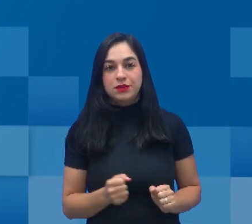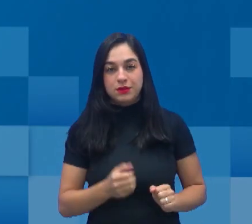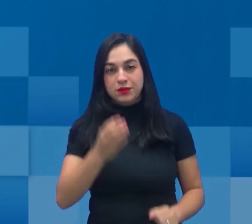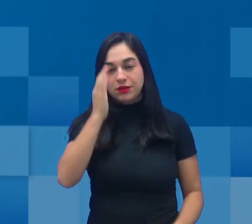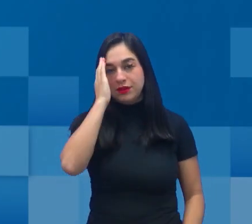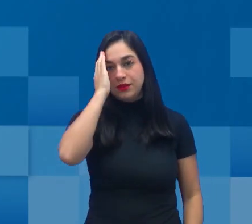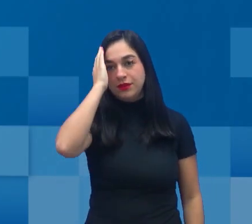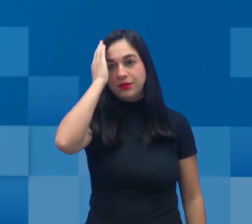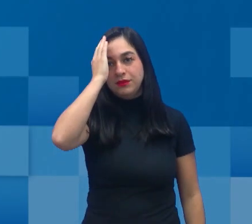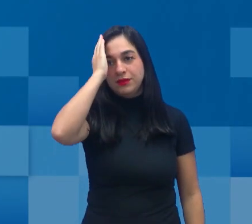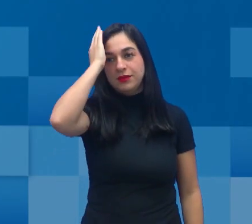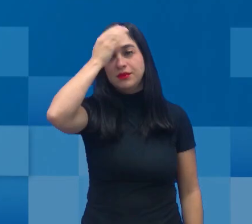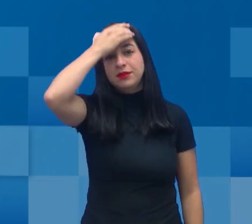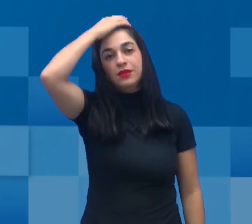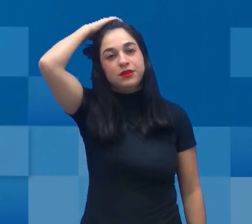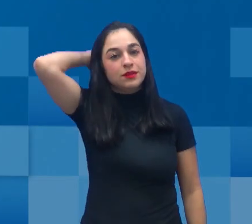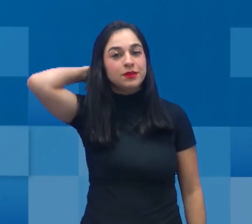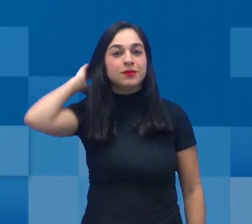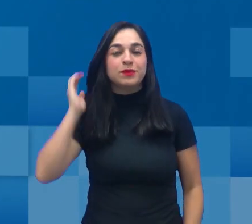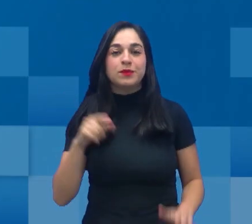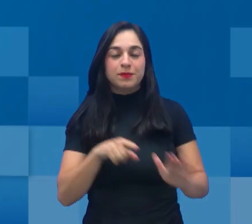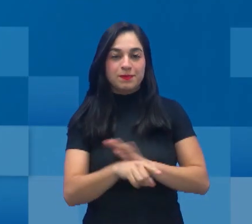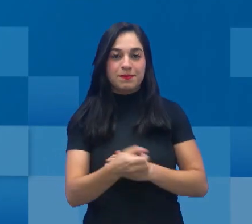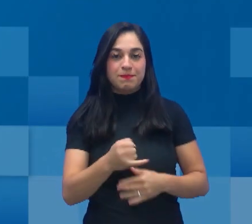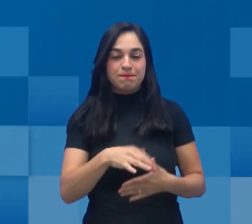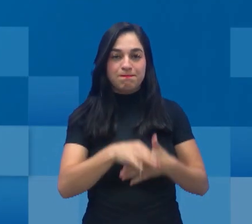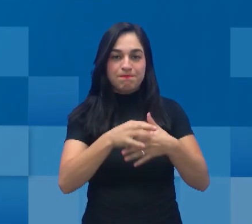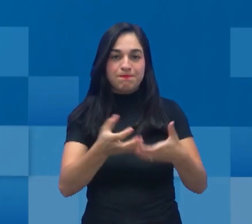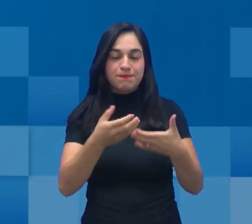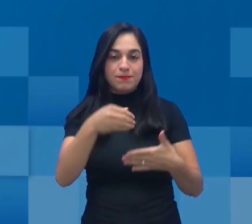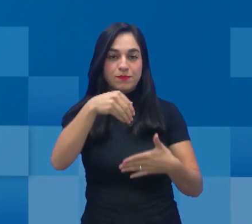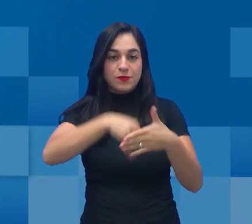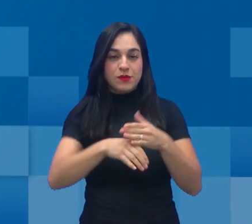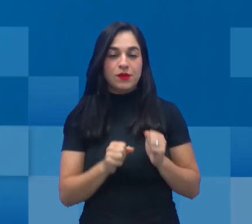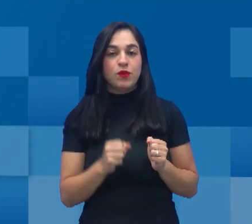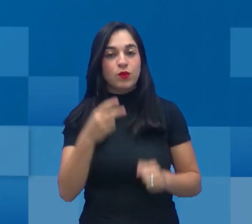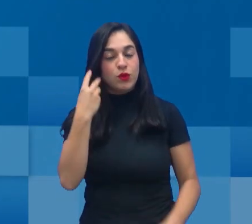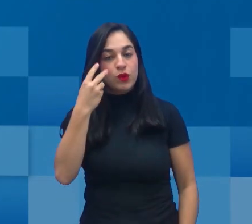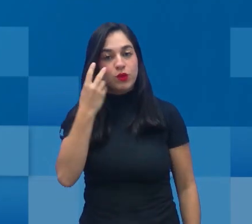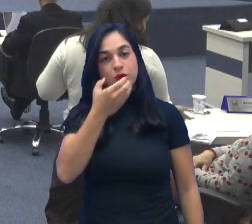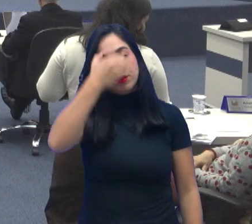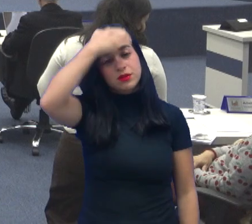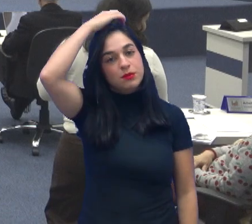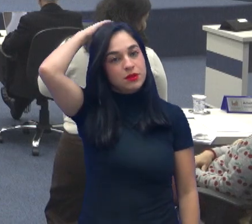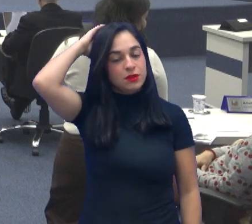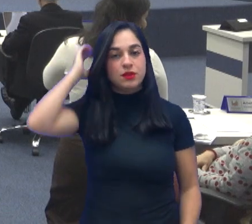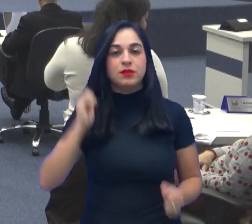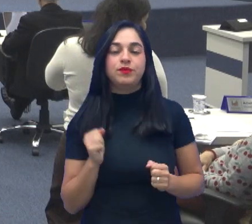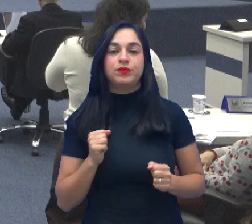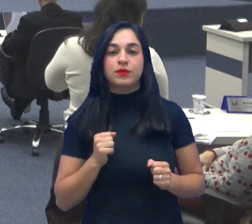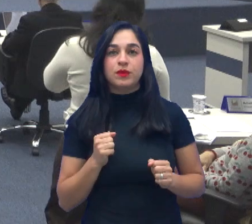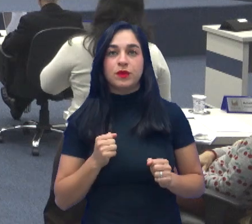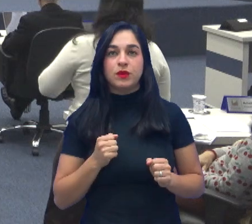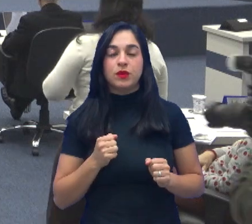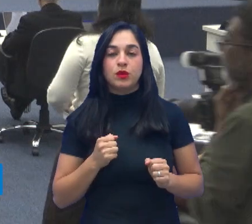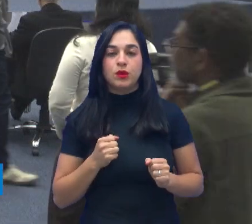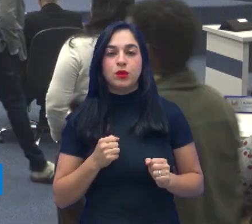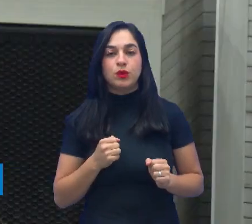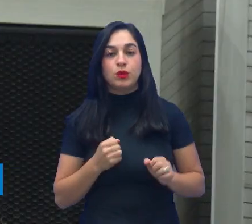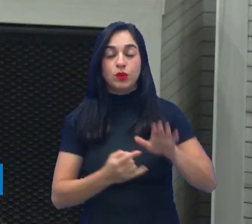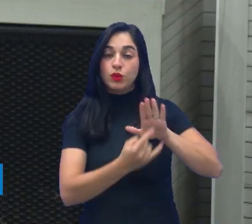Consulta a liderança e desejo de caminhar o voto. Caminhamento de votação, vereador Carlos Abranches. Esse requerimento,